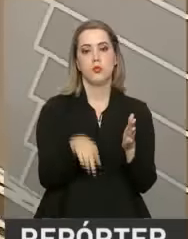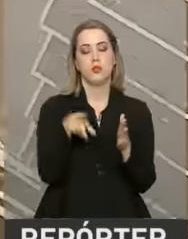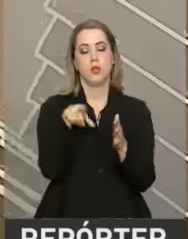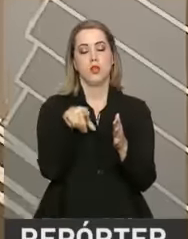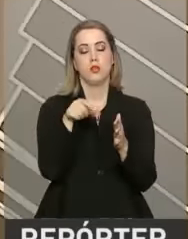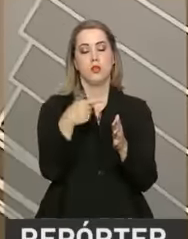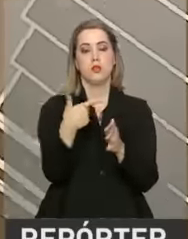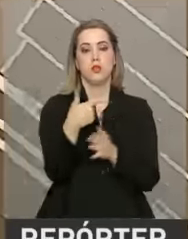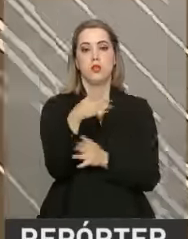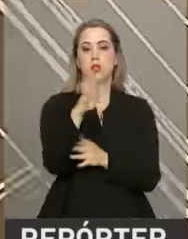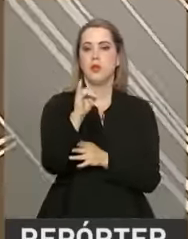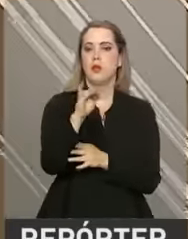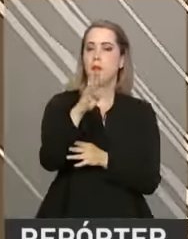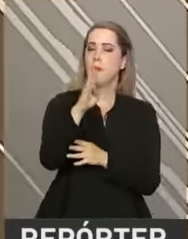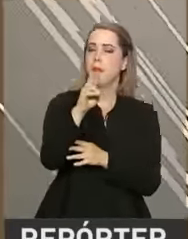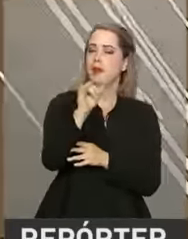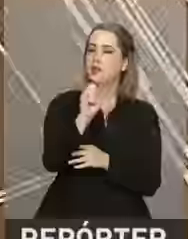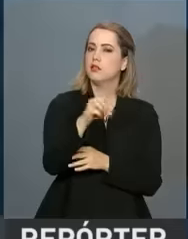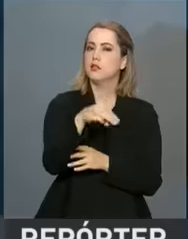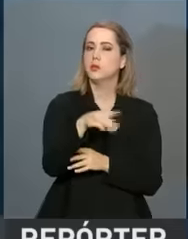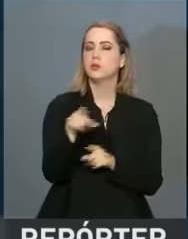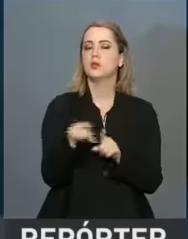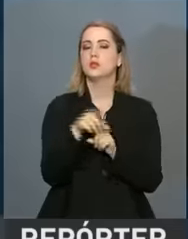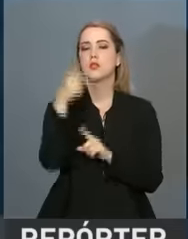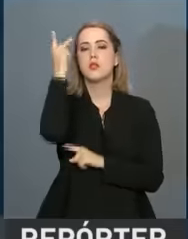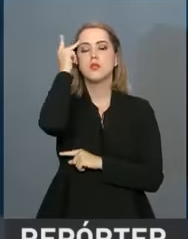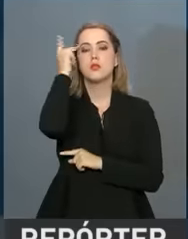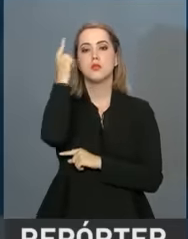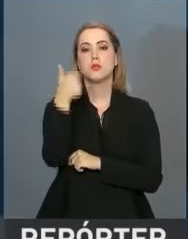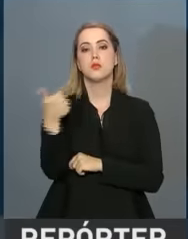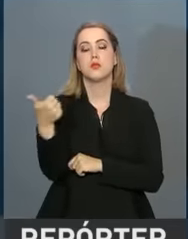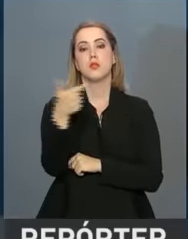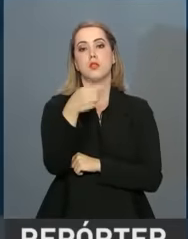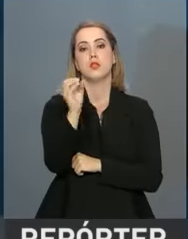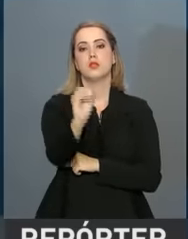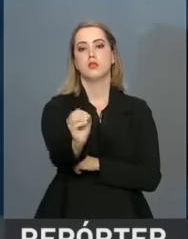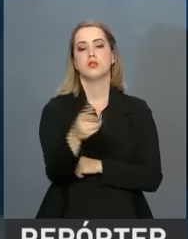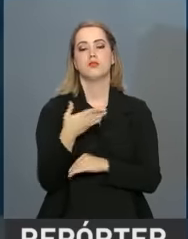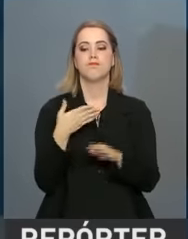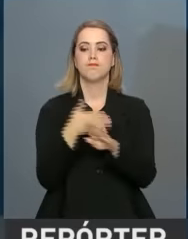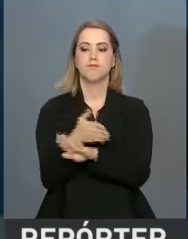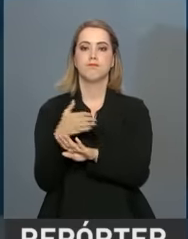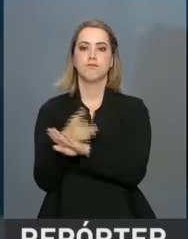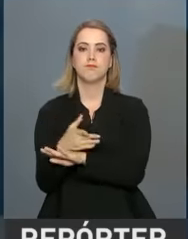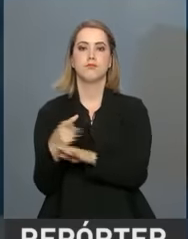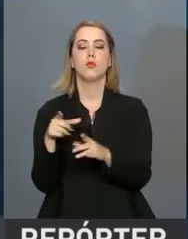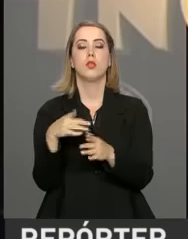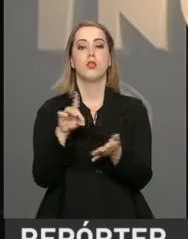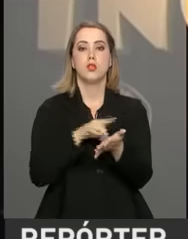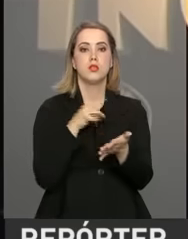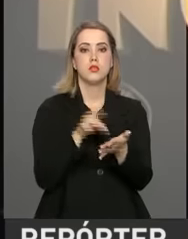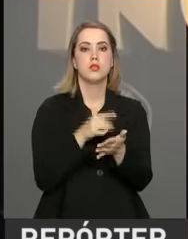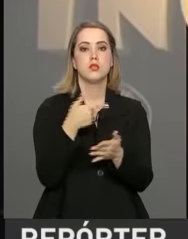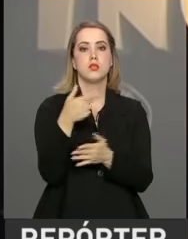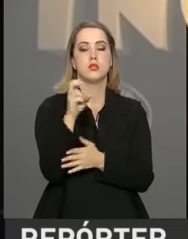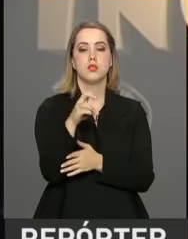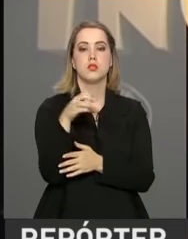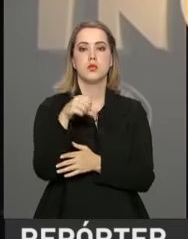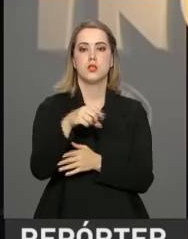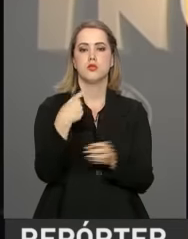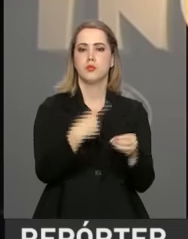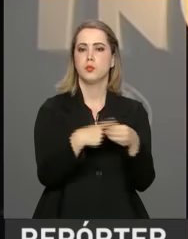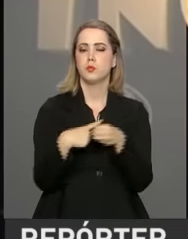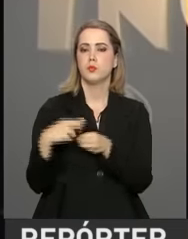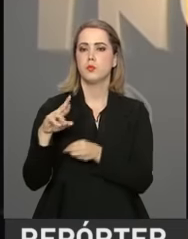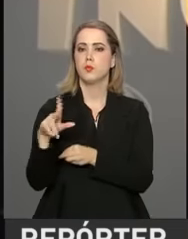Museus, IBRAM. Só no estado de São Paulo, são 120 instituições participantes em 59 municípios.